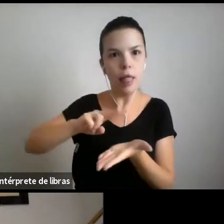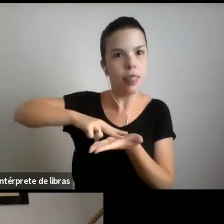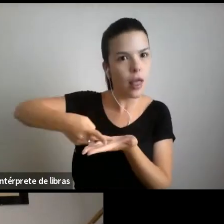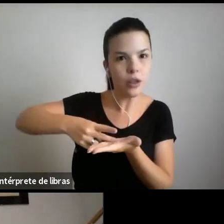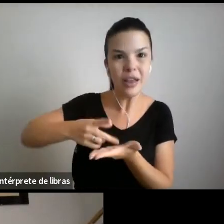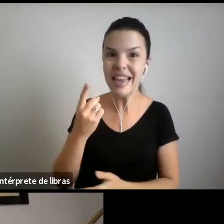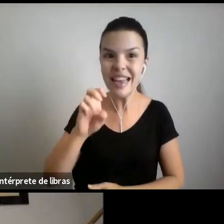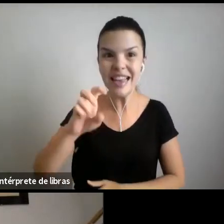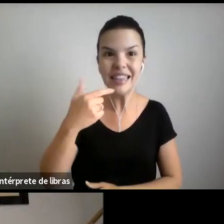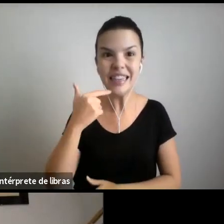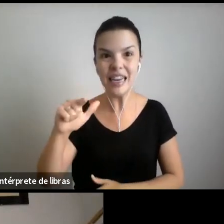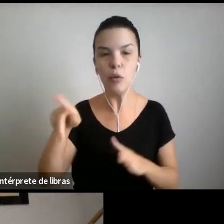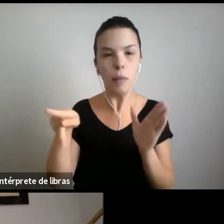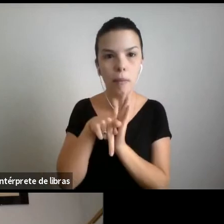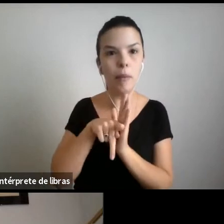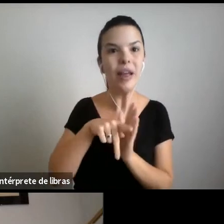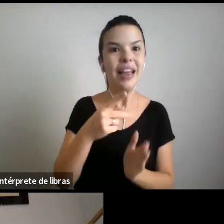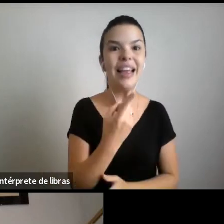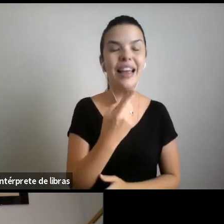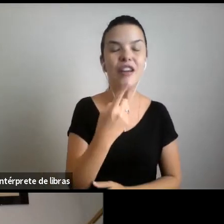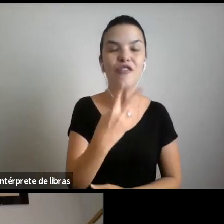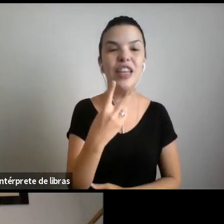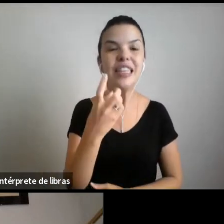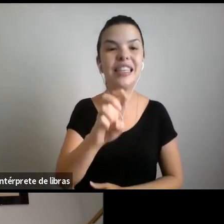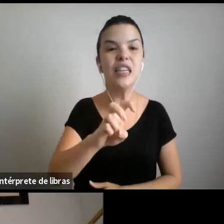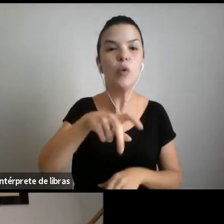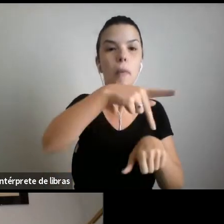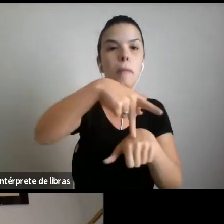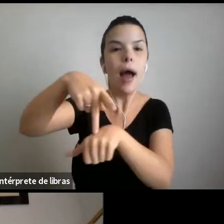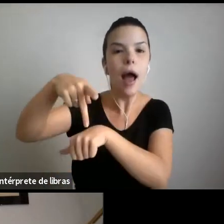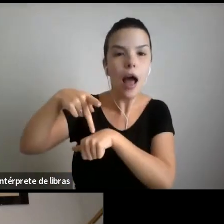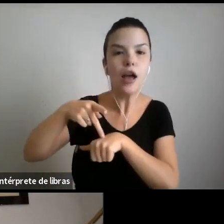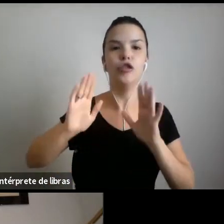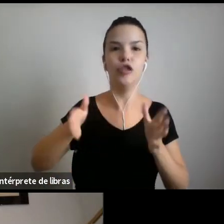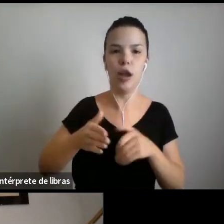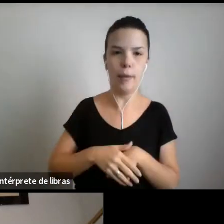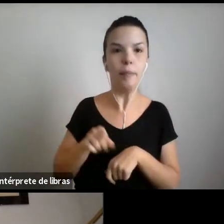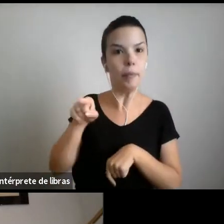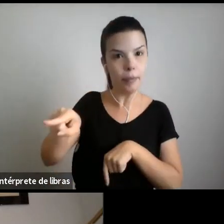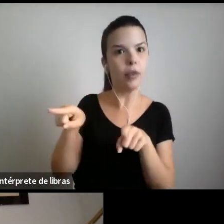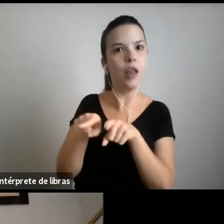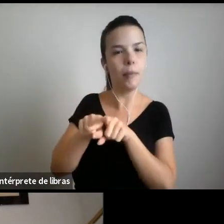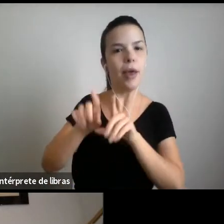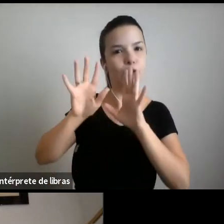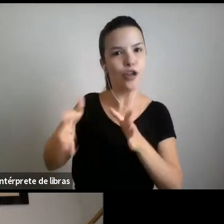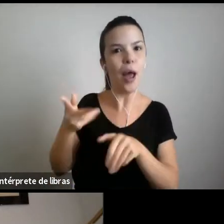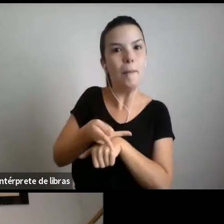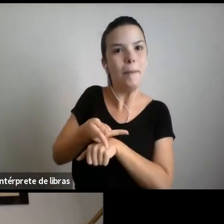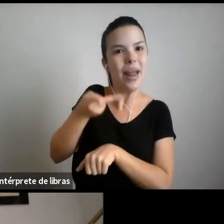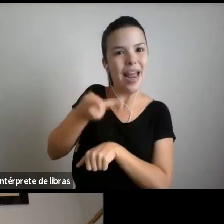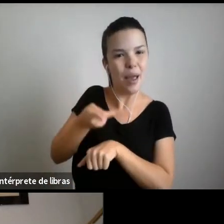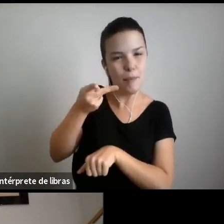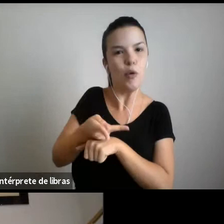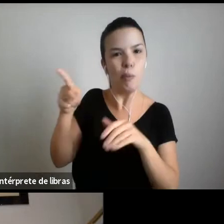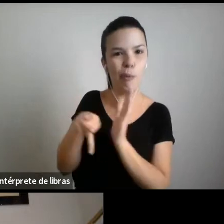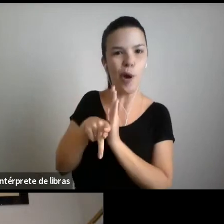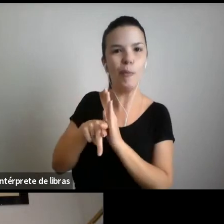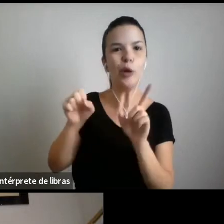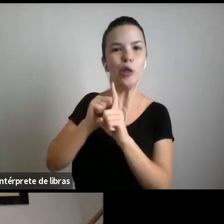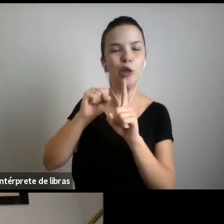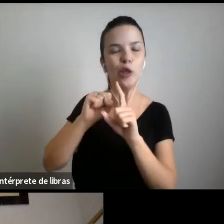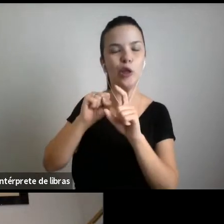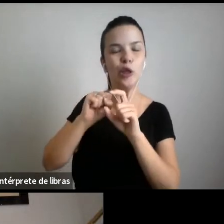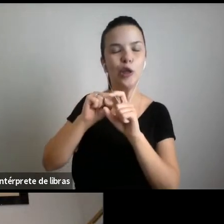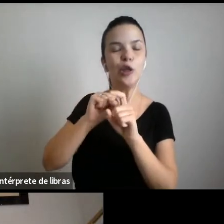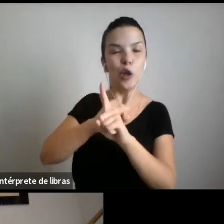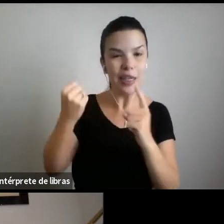25 países. Em 2013, recebeu o Prêmio de Conservação Mandy McMath da Sociedade Europeia de